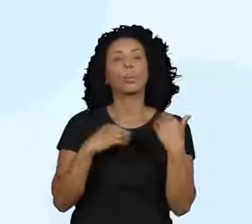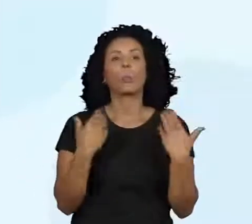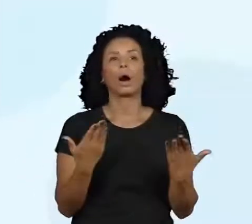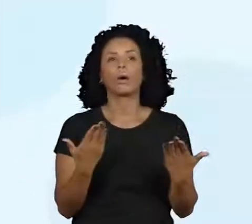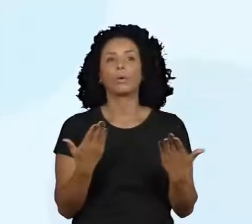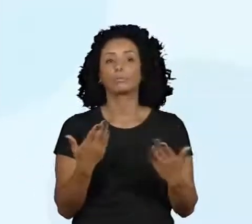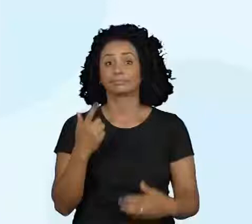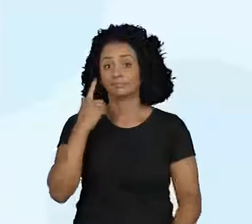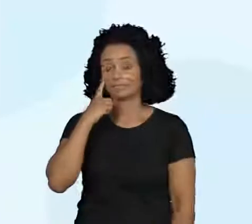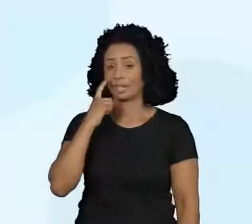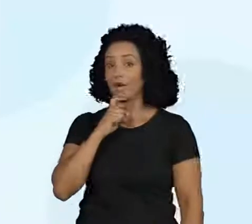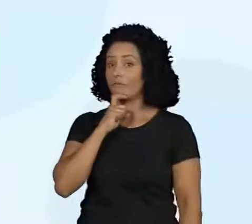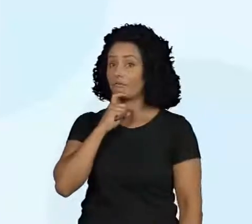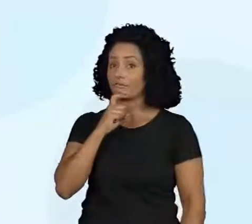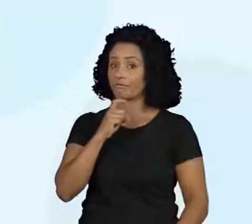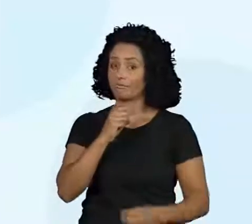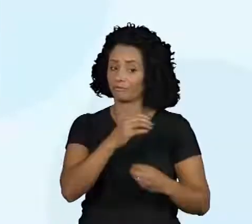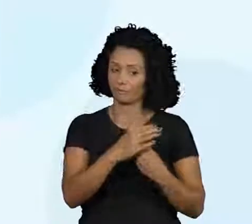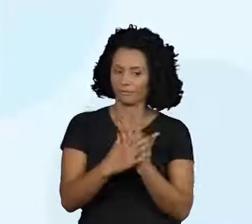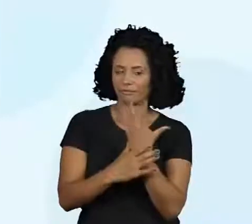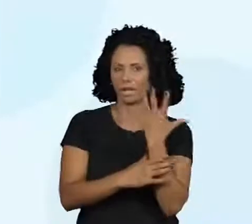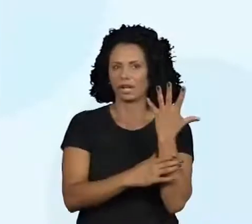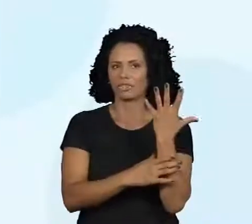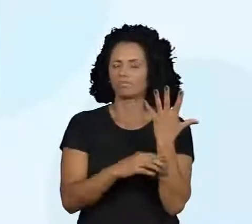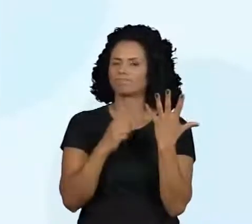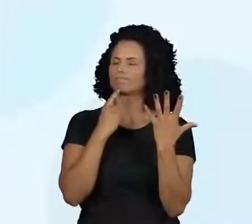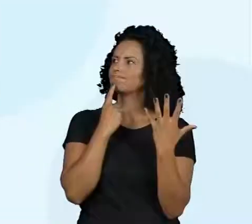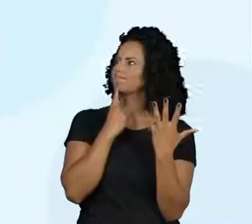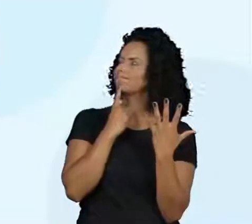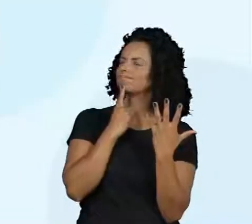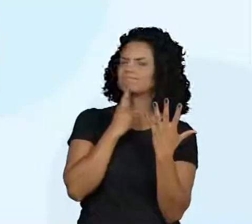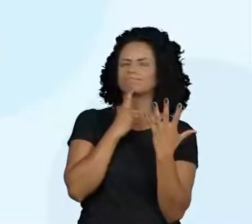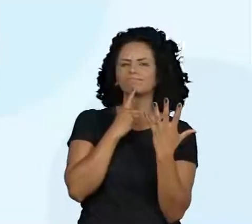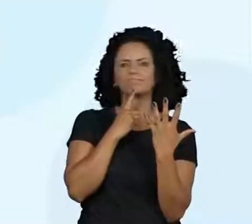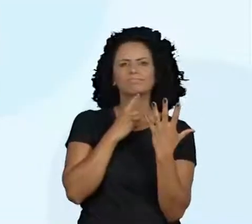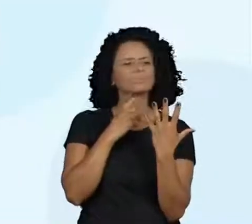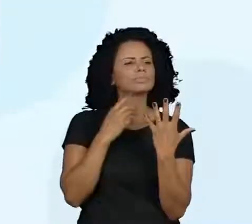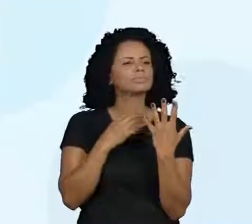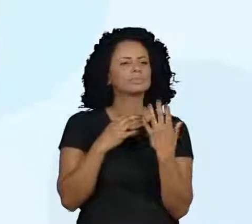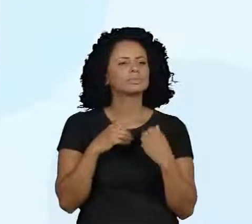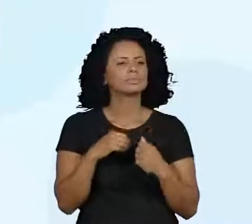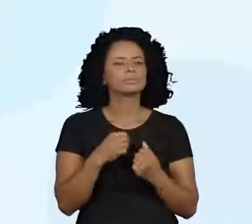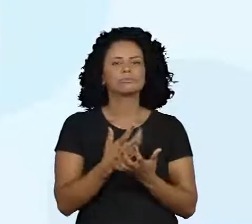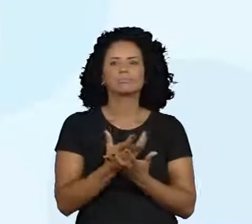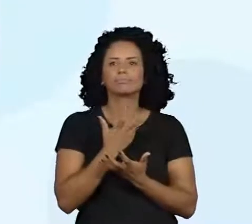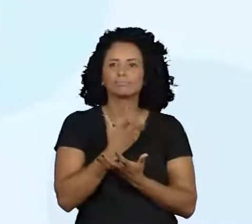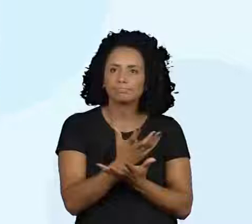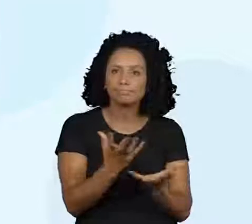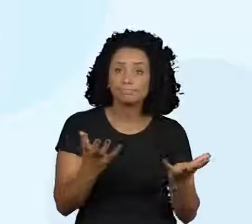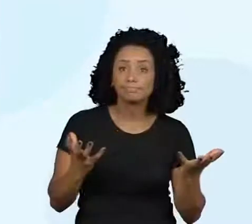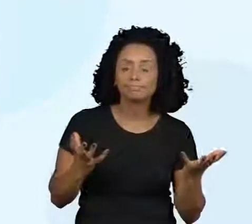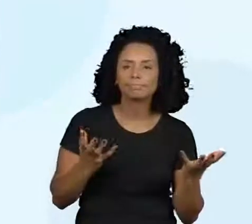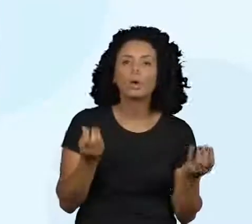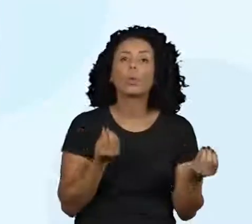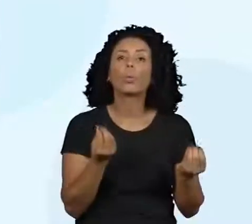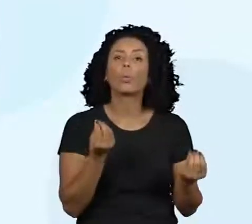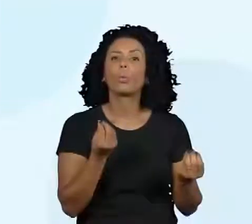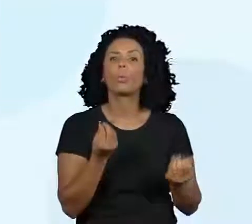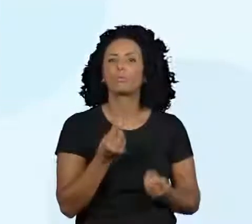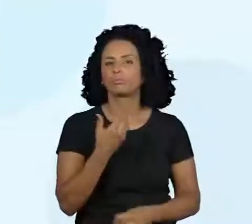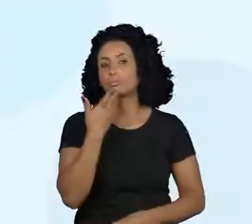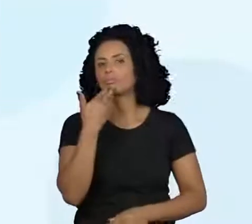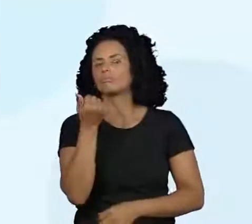planta. Qual desses seres vivos aí se alimenta de planta? É mais provável que se alimente